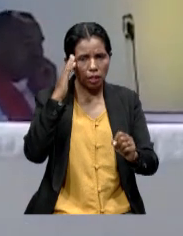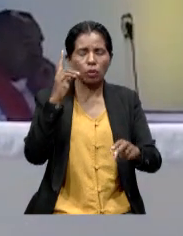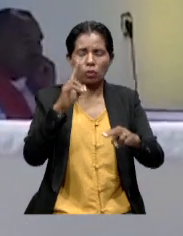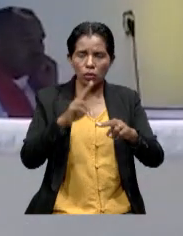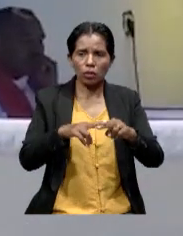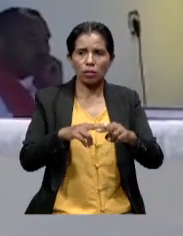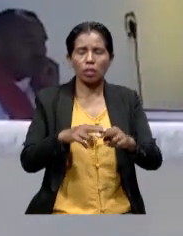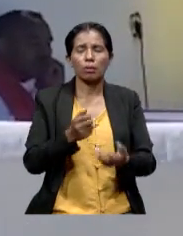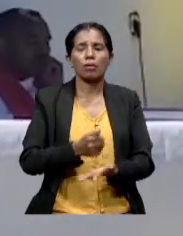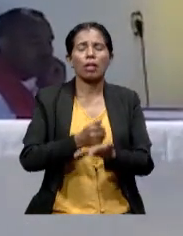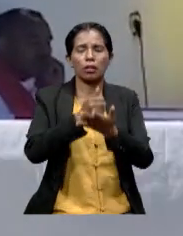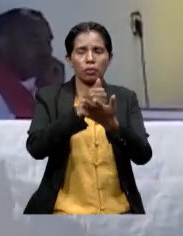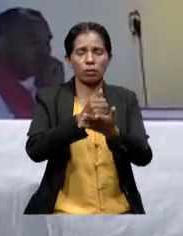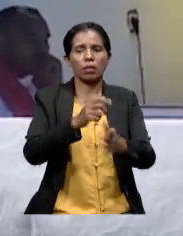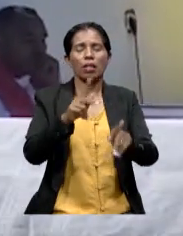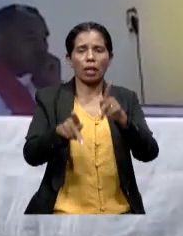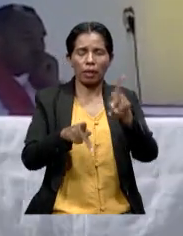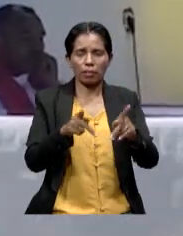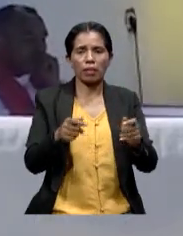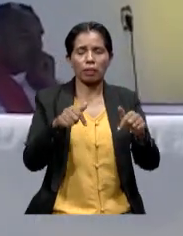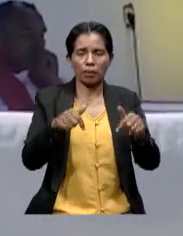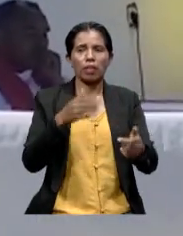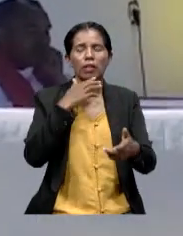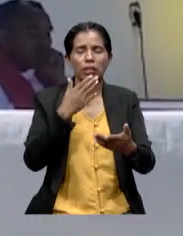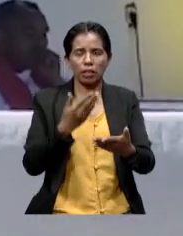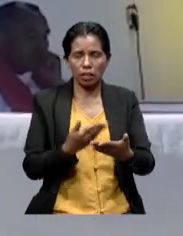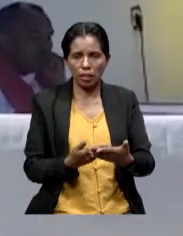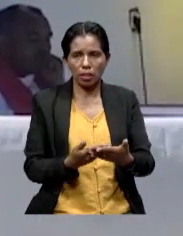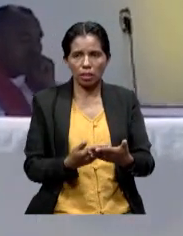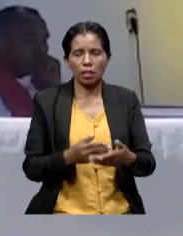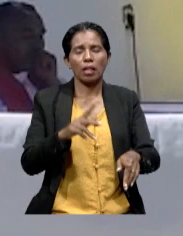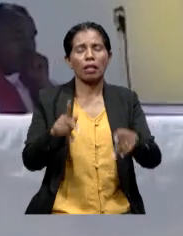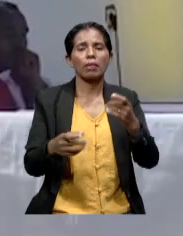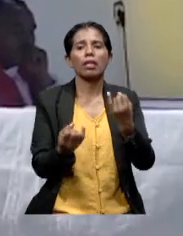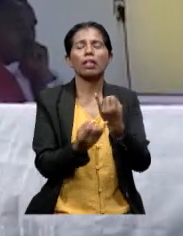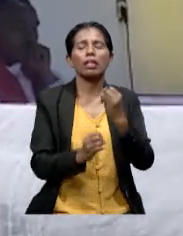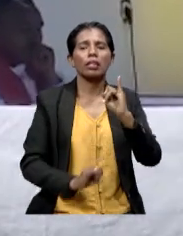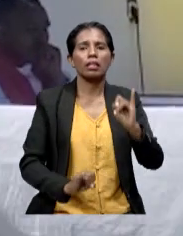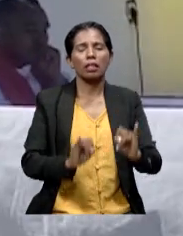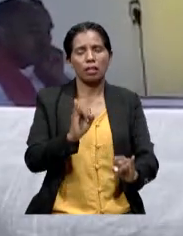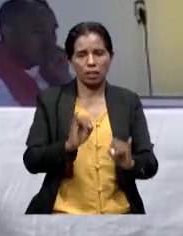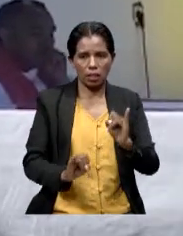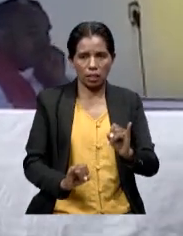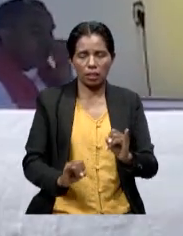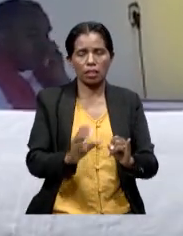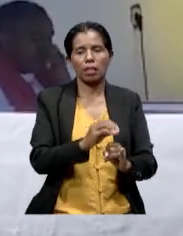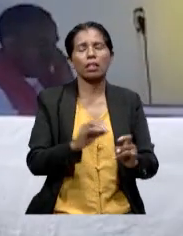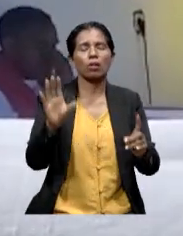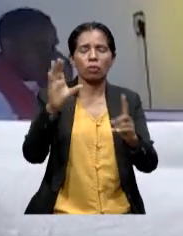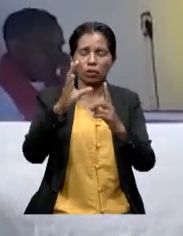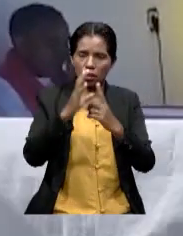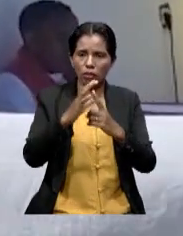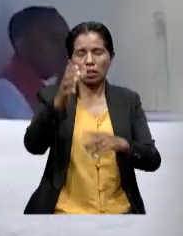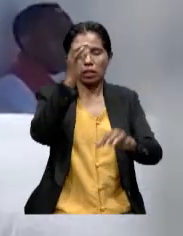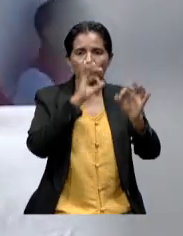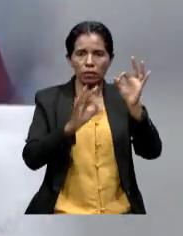onde defende povo da minha dia, povo da minha identidade, minha cultura, minha